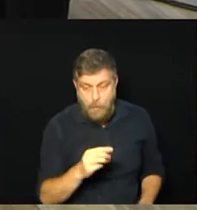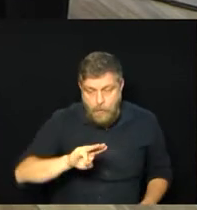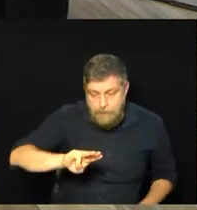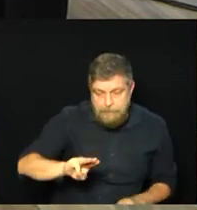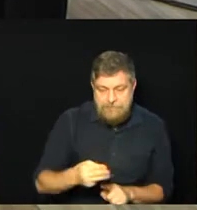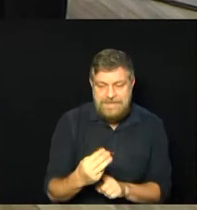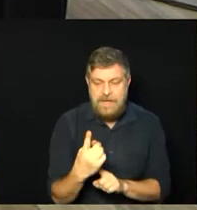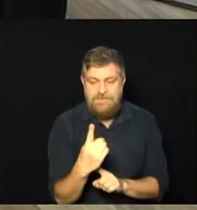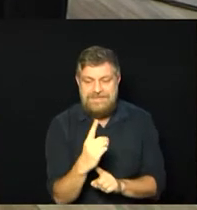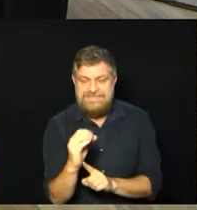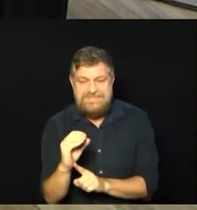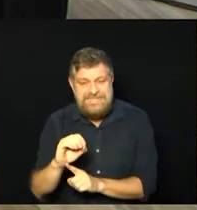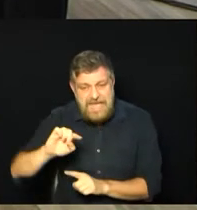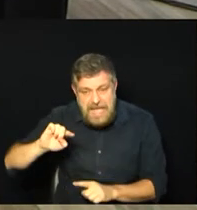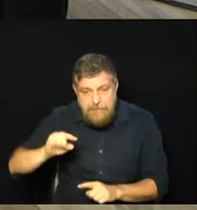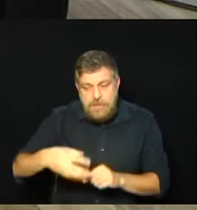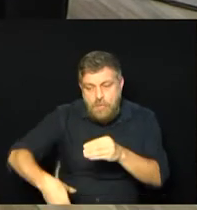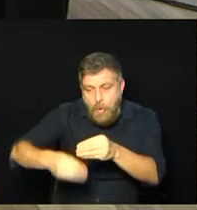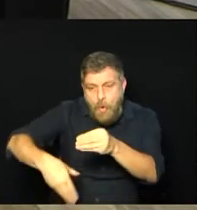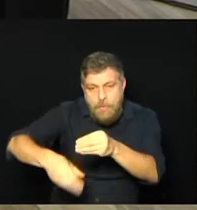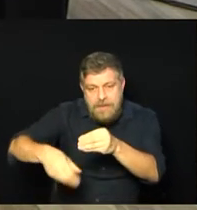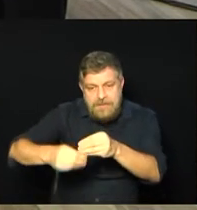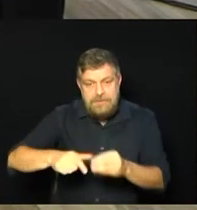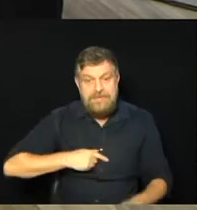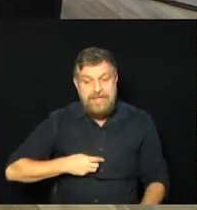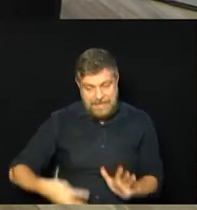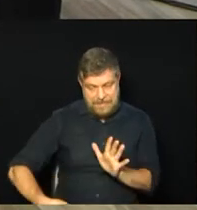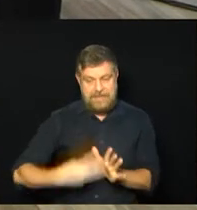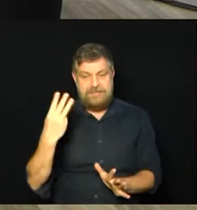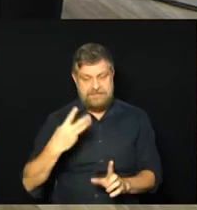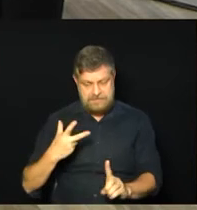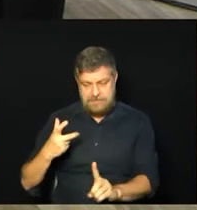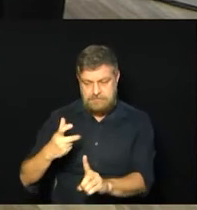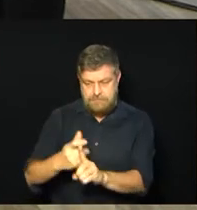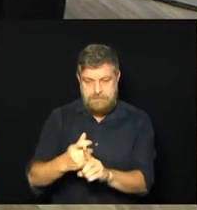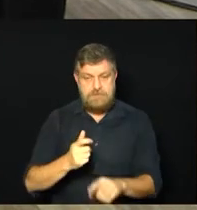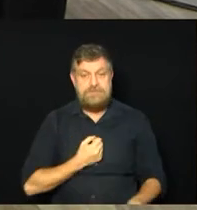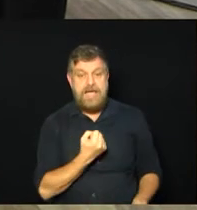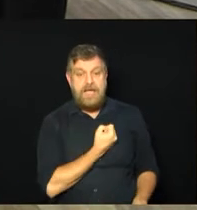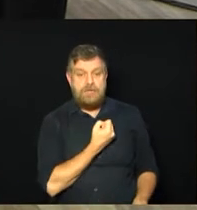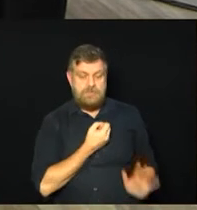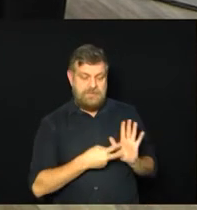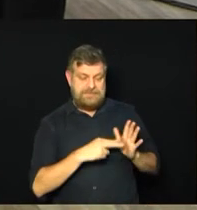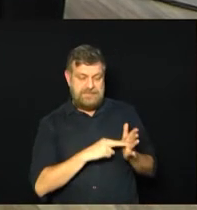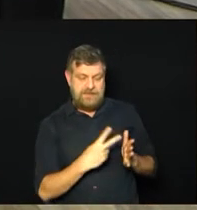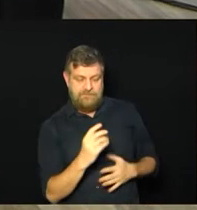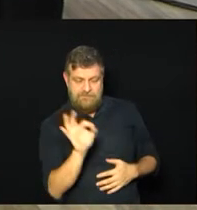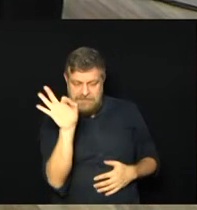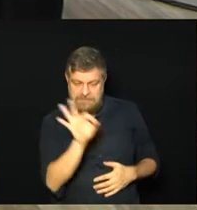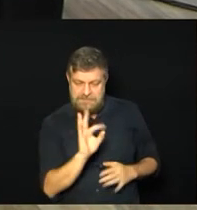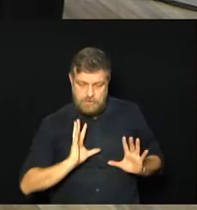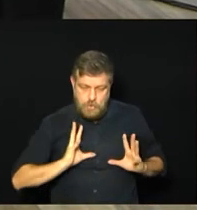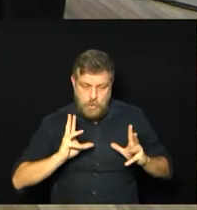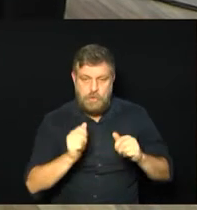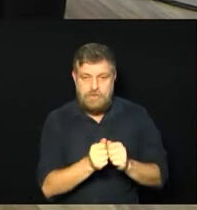1.100.000 doses adicionais aplicadas, que é aquela terceira dose. Esse número representa quase 20% do total